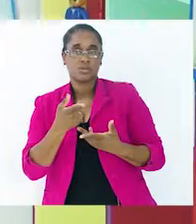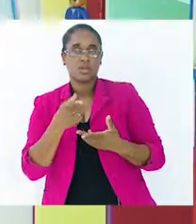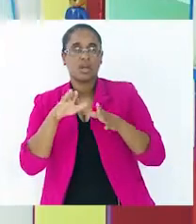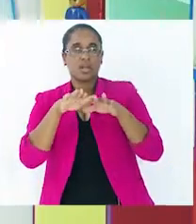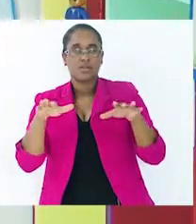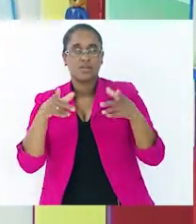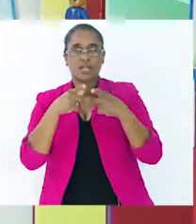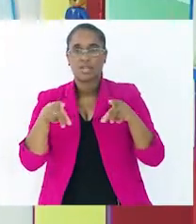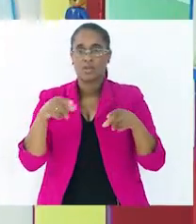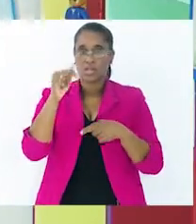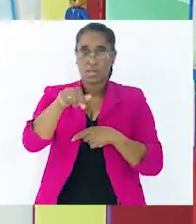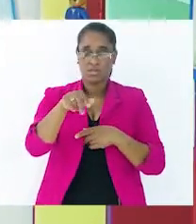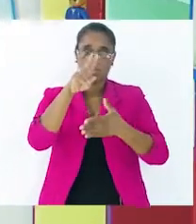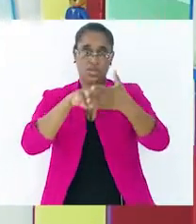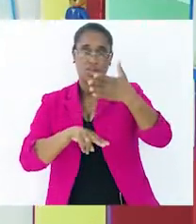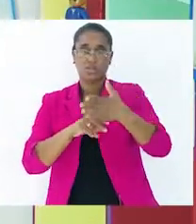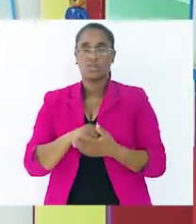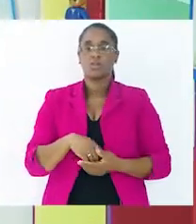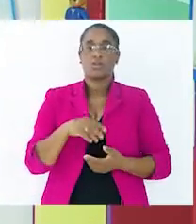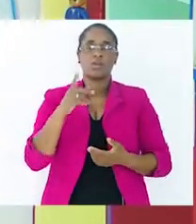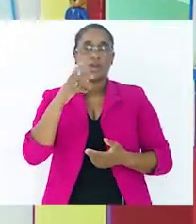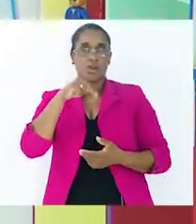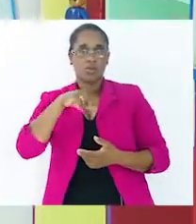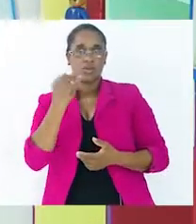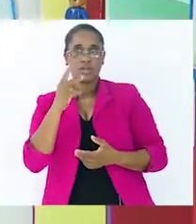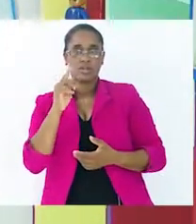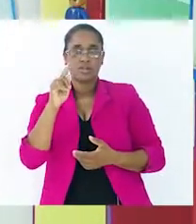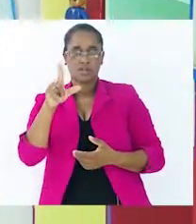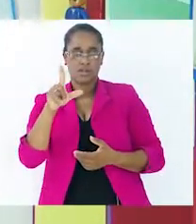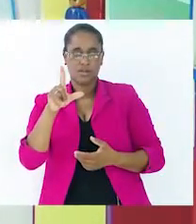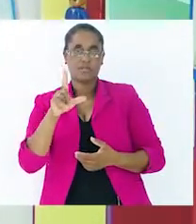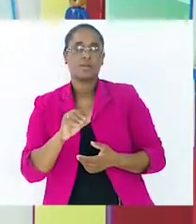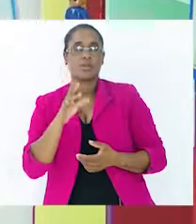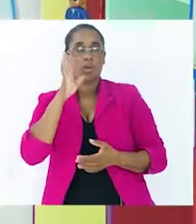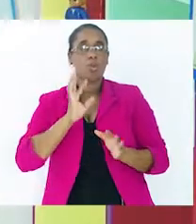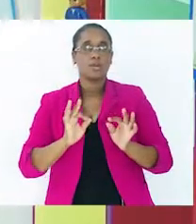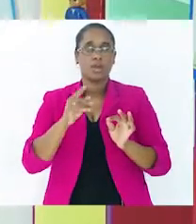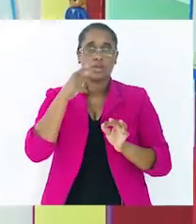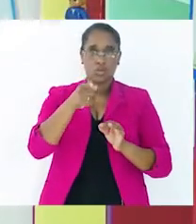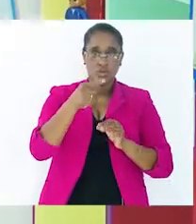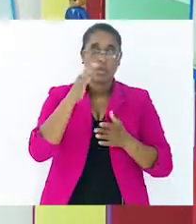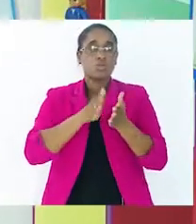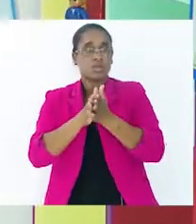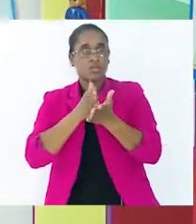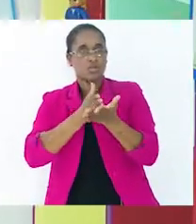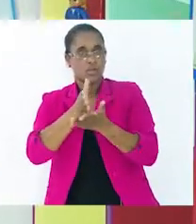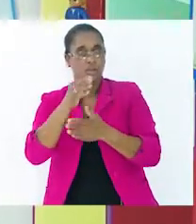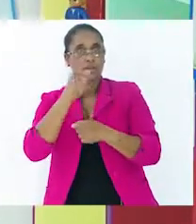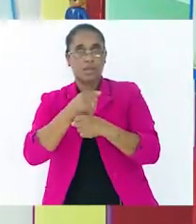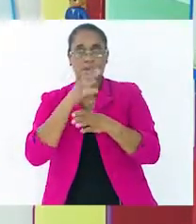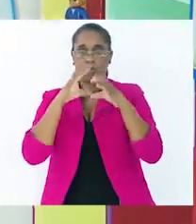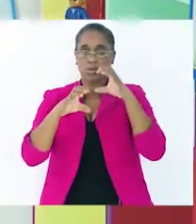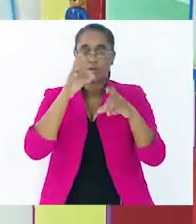que está presente nesse texto é o nível cuidado. É o que deves utilizar para quando estiveres a trabalhar a comunicação com as